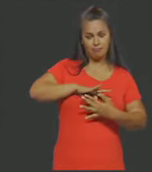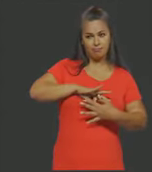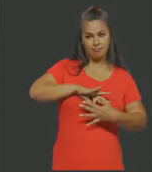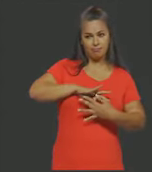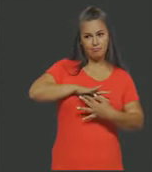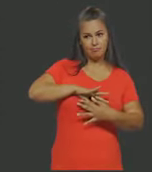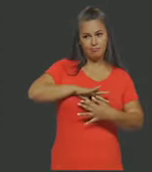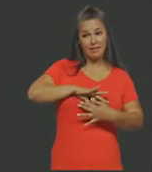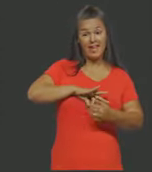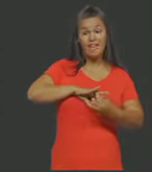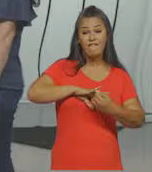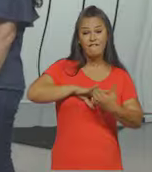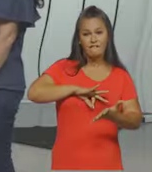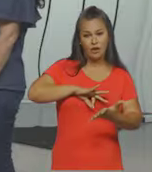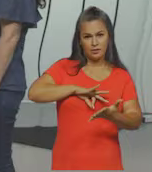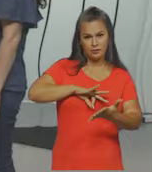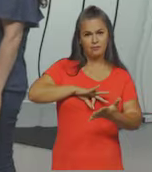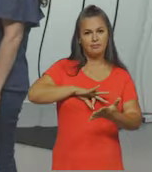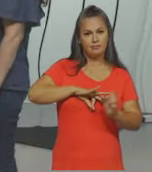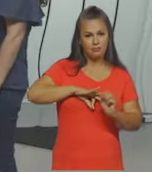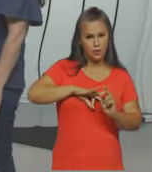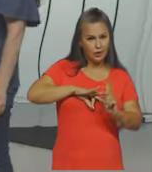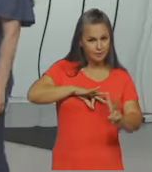órgão sexual feminino.